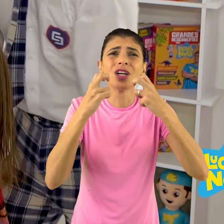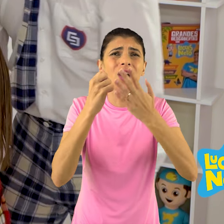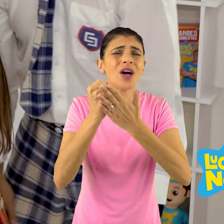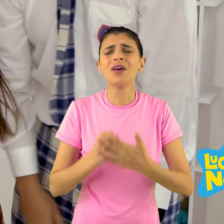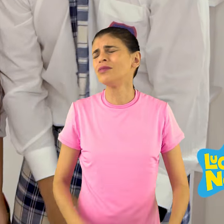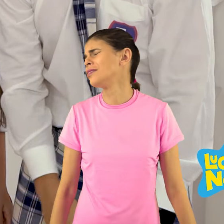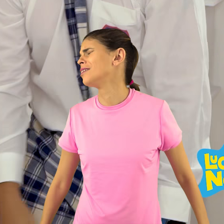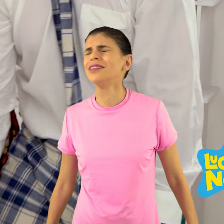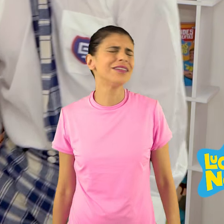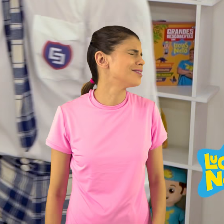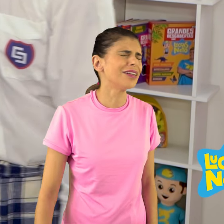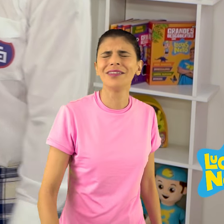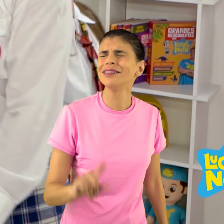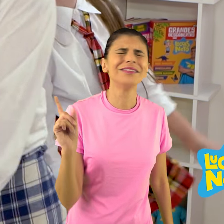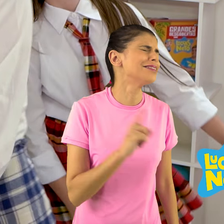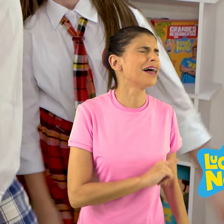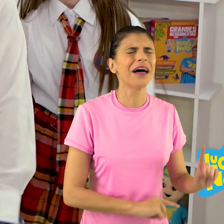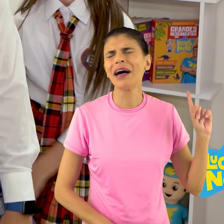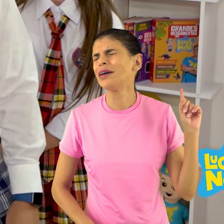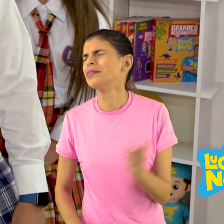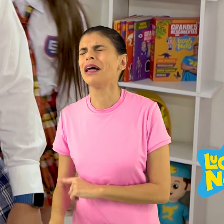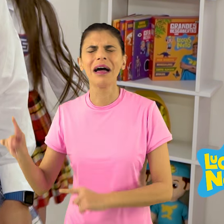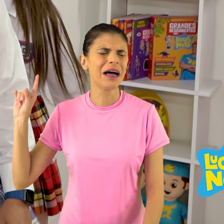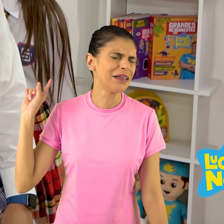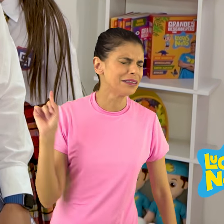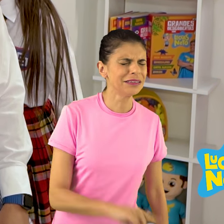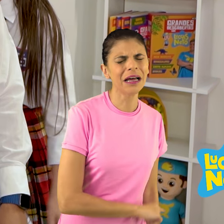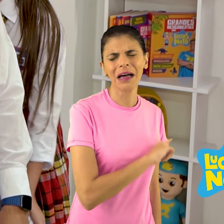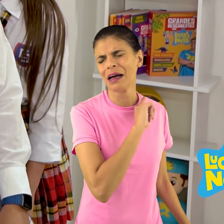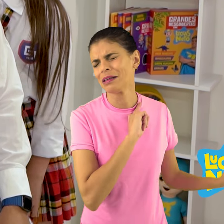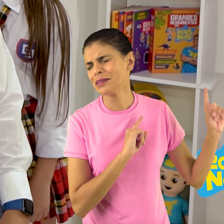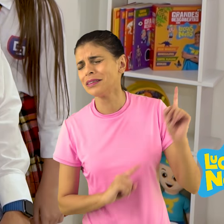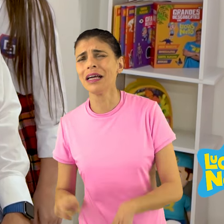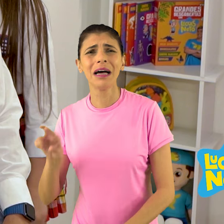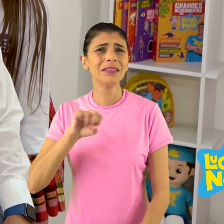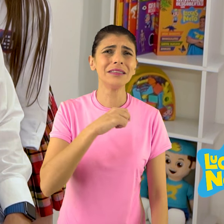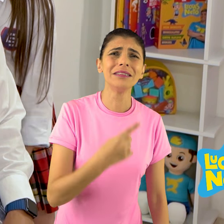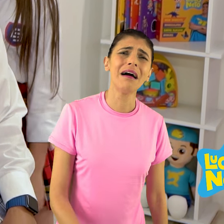Não, não, não, não, não!